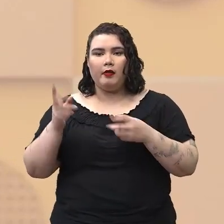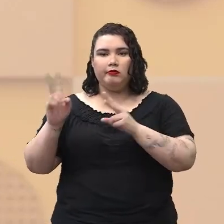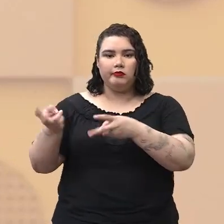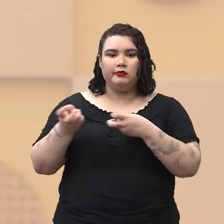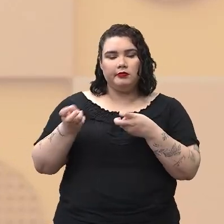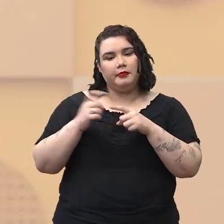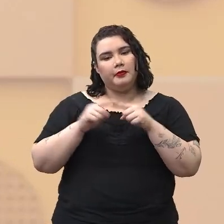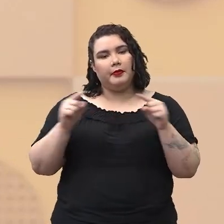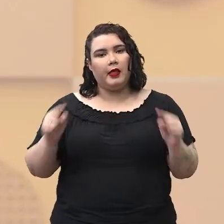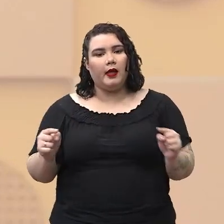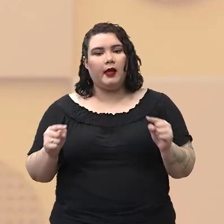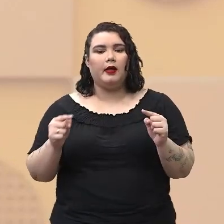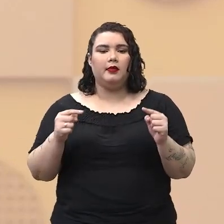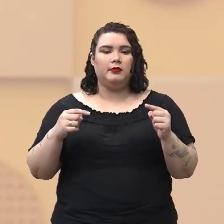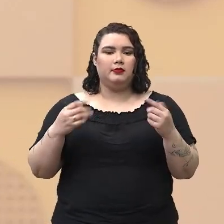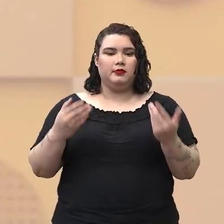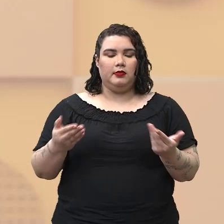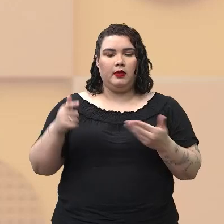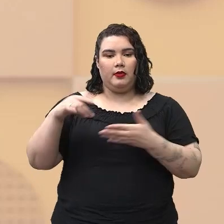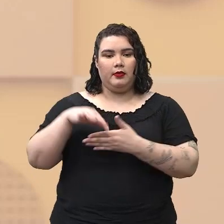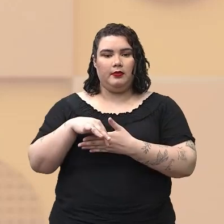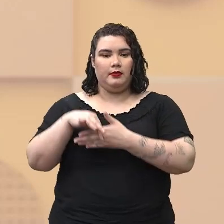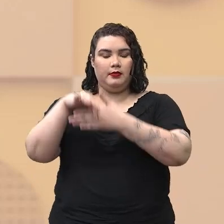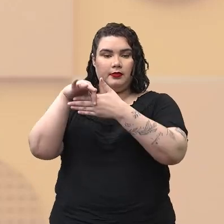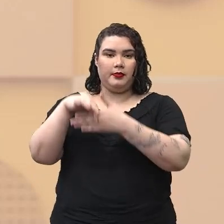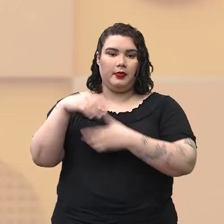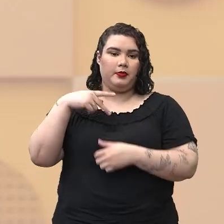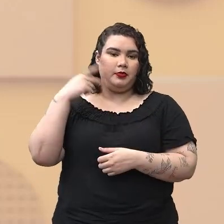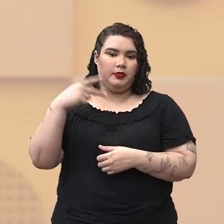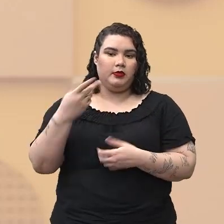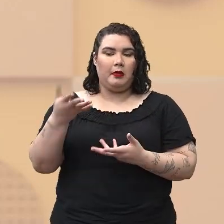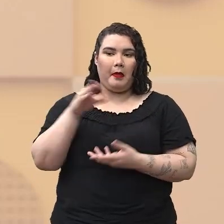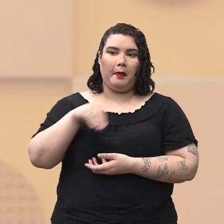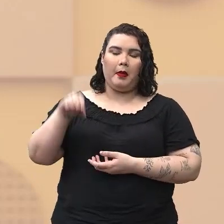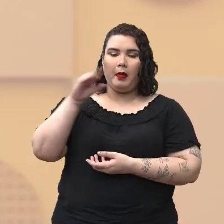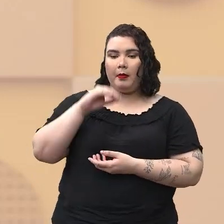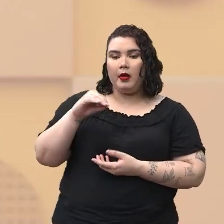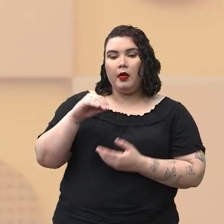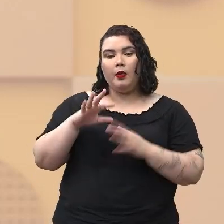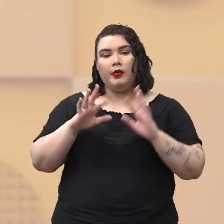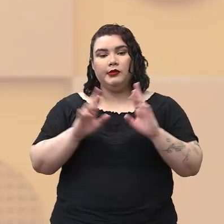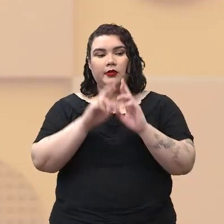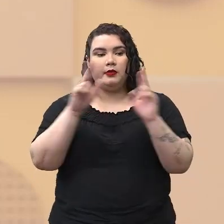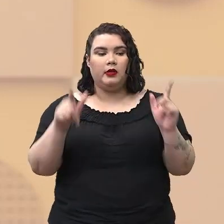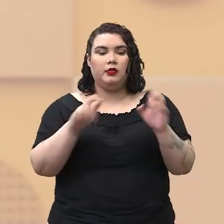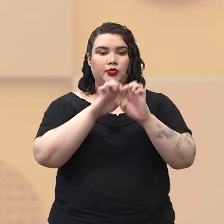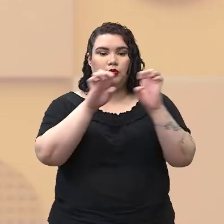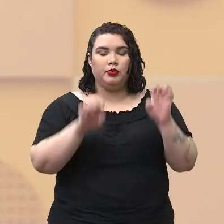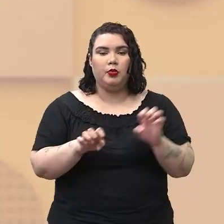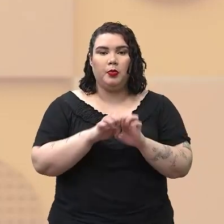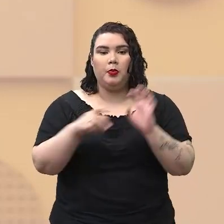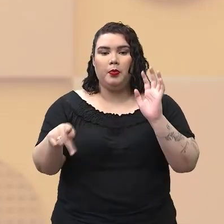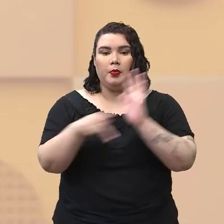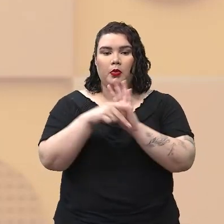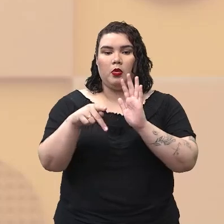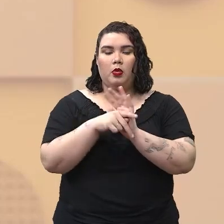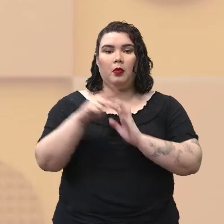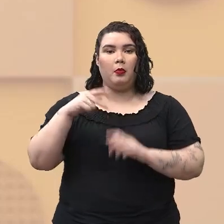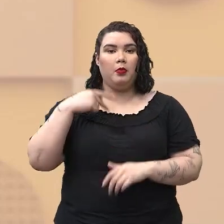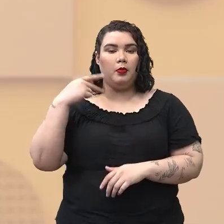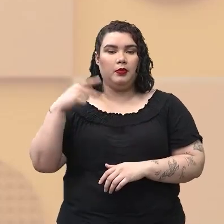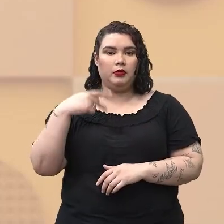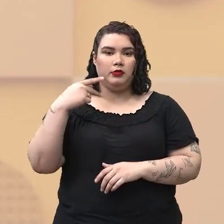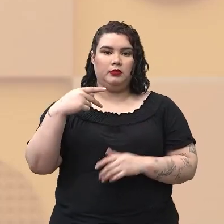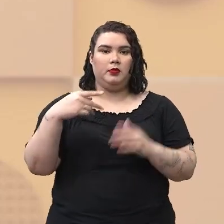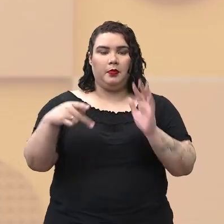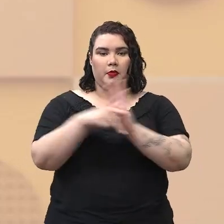Mas uma coisa é um líder político falando, né? Outra coisa é a estrutura diplomática, a estrutura política